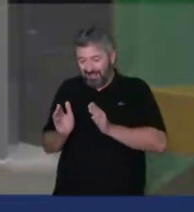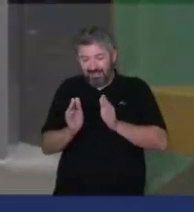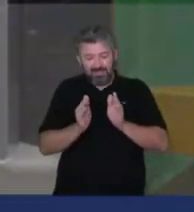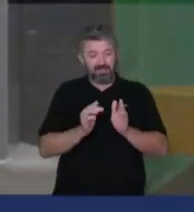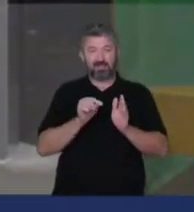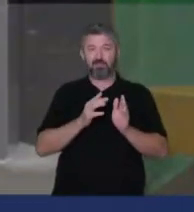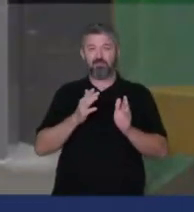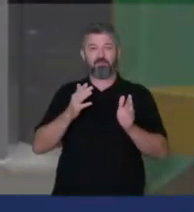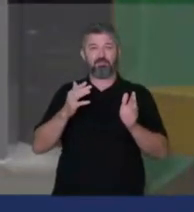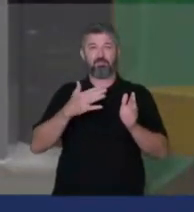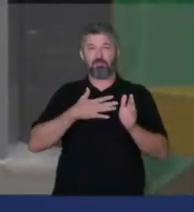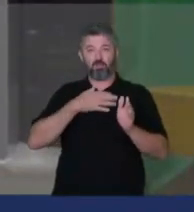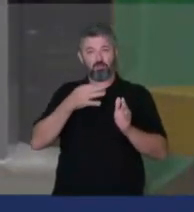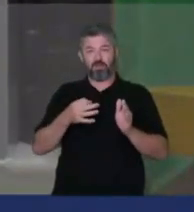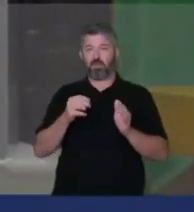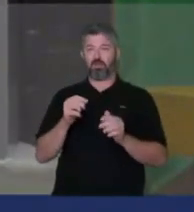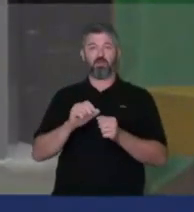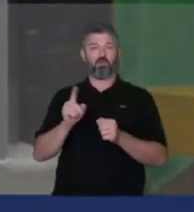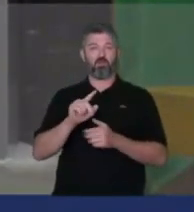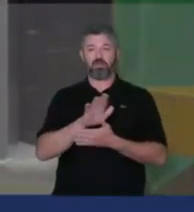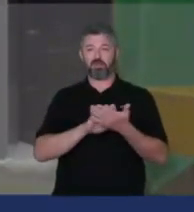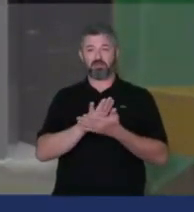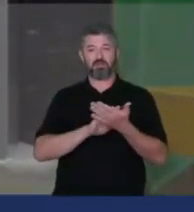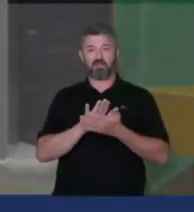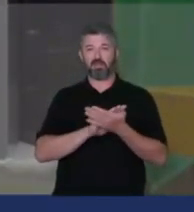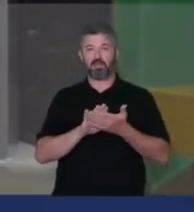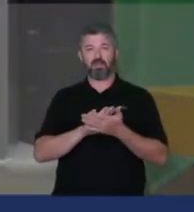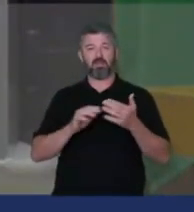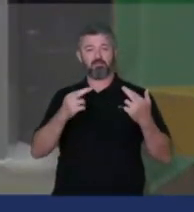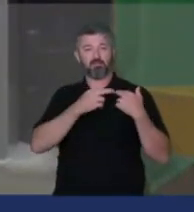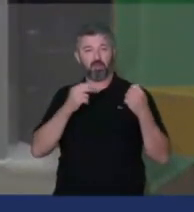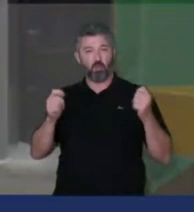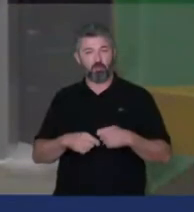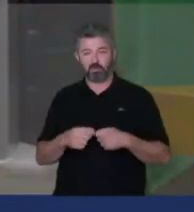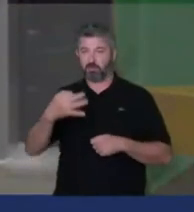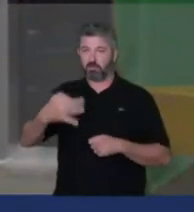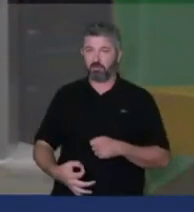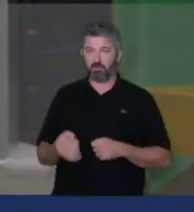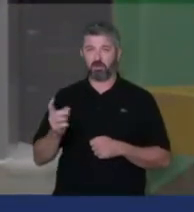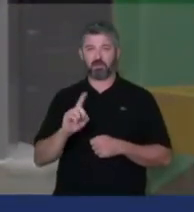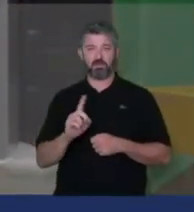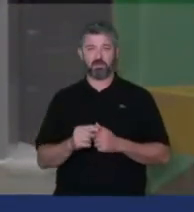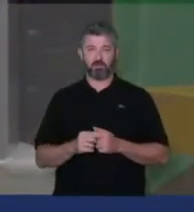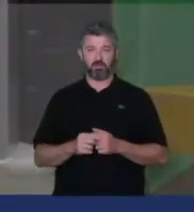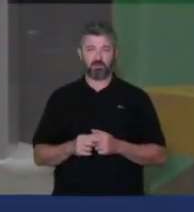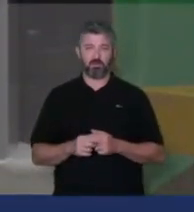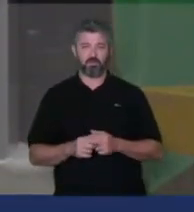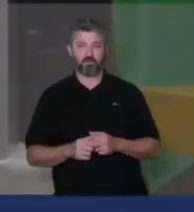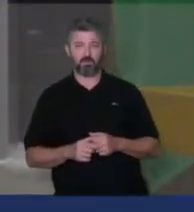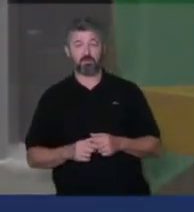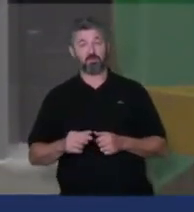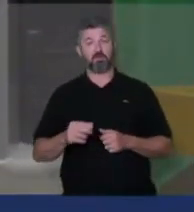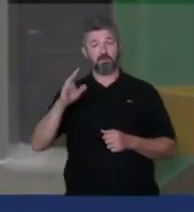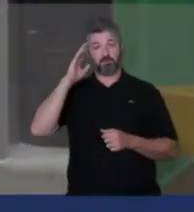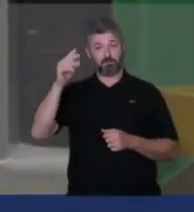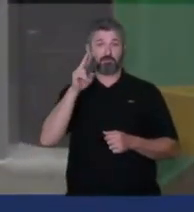não faz com que o Ministério Público tenha essa competência. Não é correto que o Ministério Público tenha essa competência. Principalmente quando